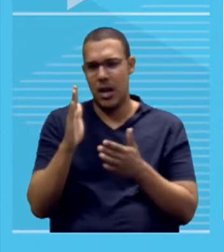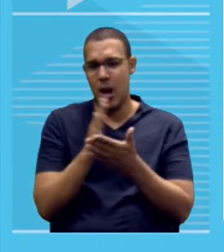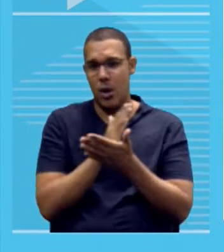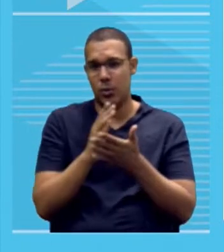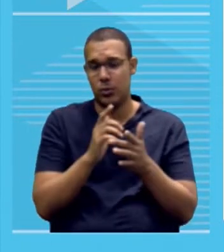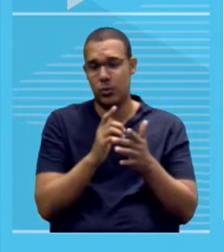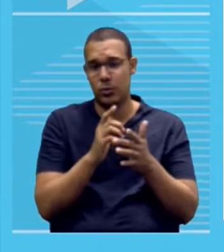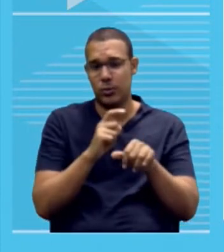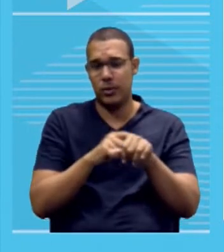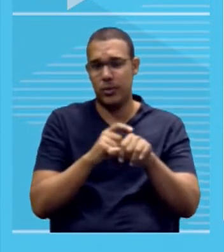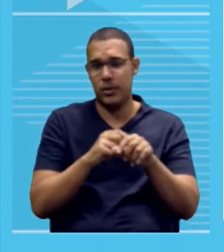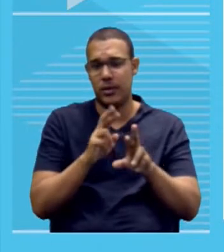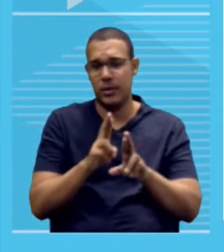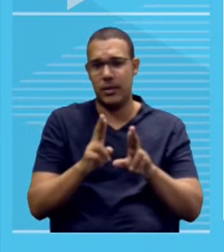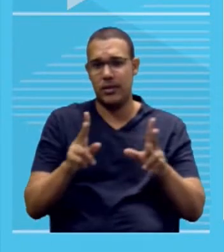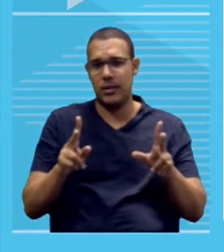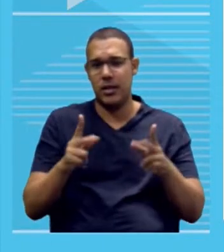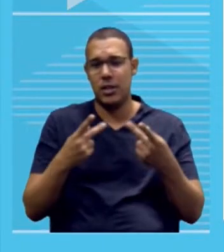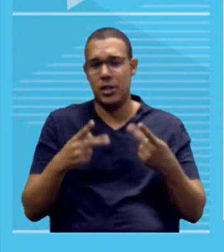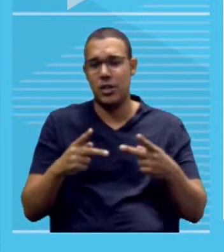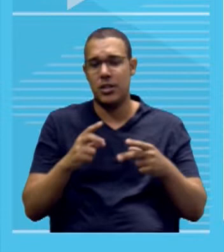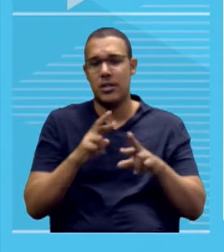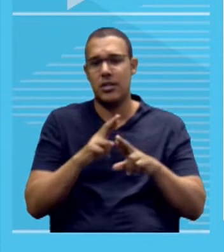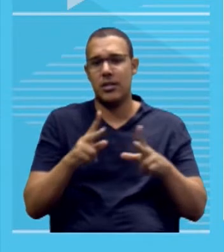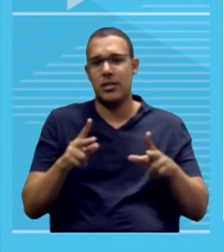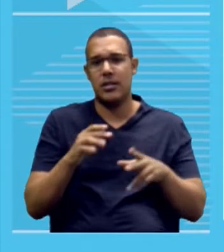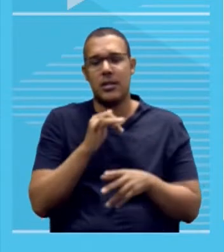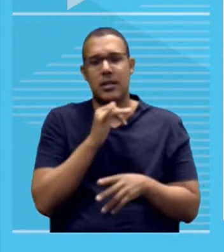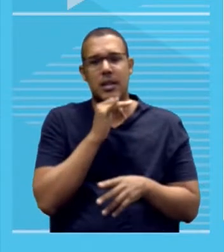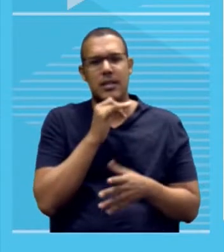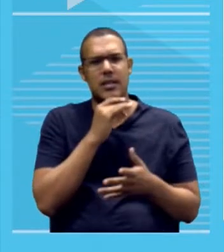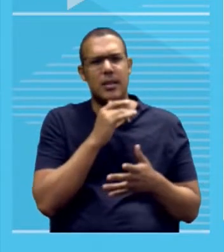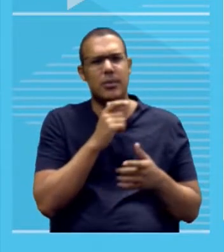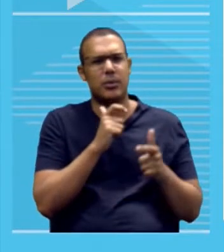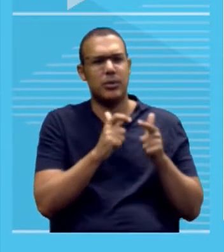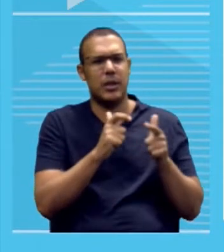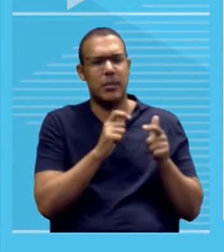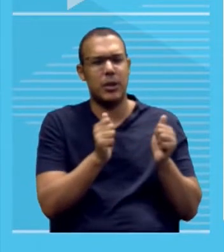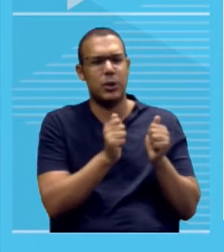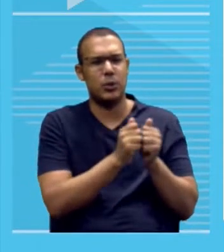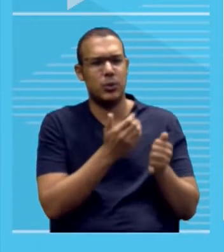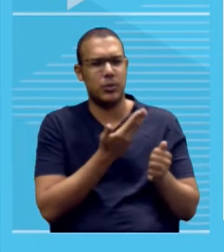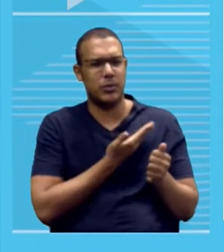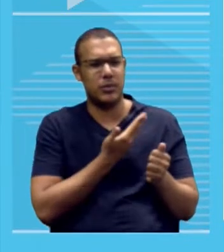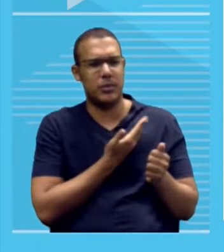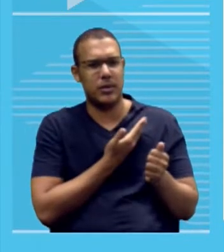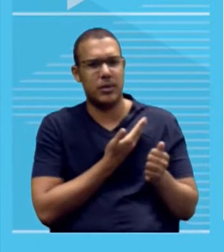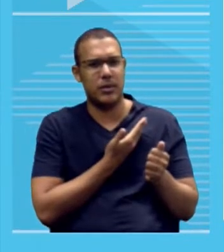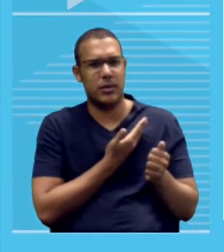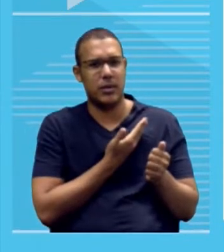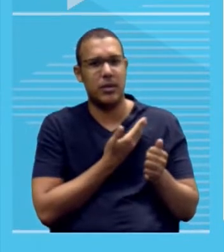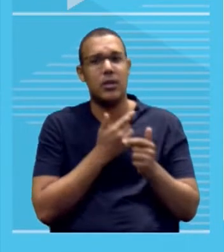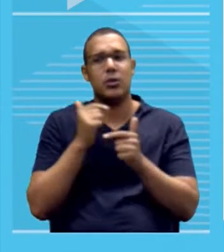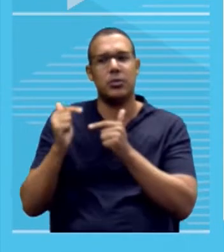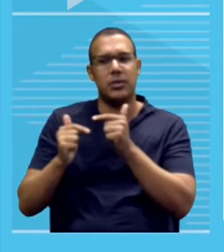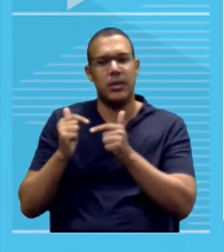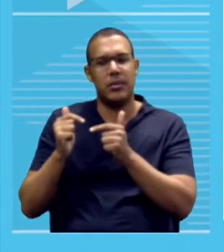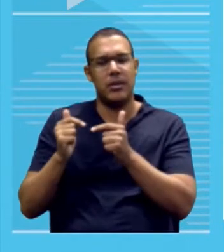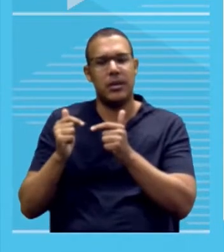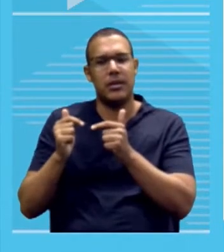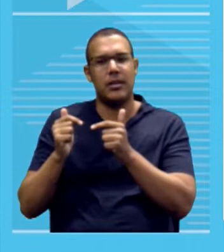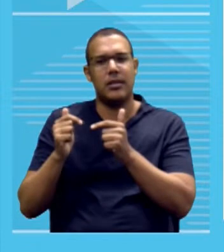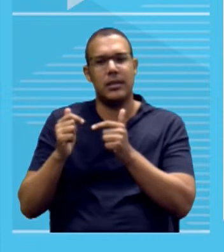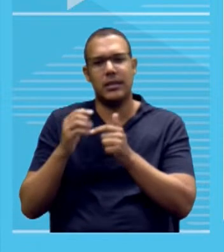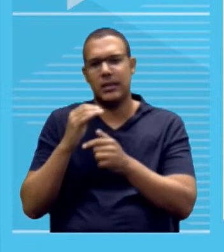de gente diferentes se você trabalha com o seu melhor amigo no trabalho você vai conversar com ele de uma forma